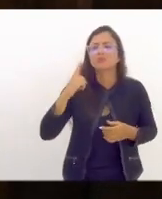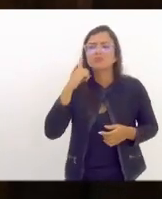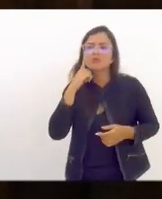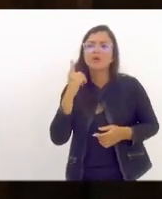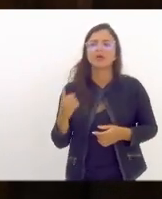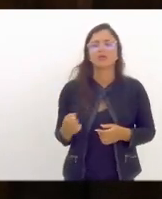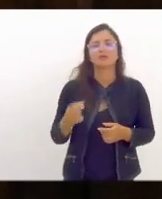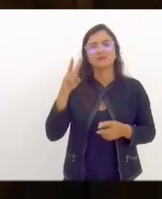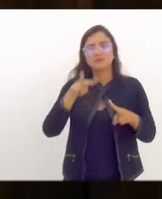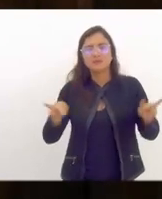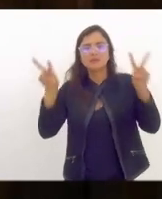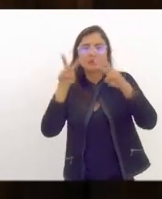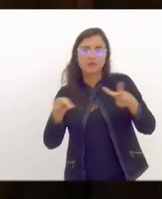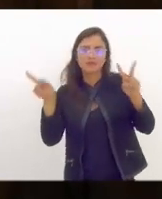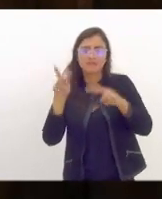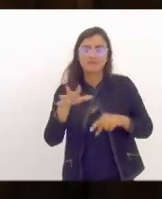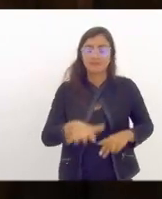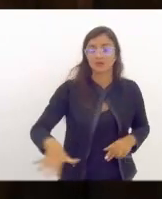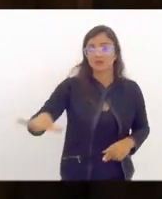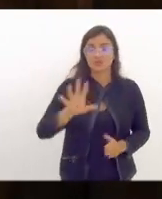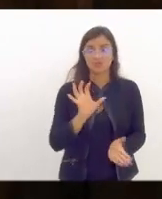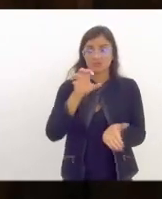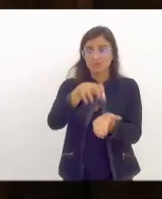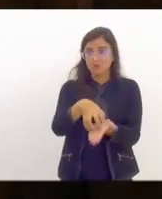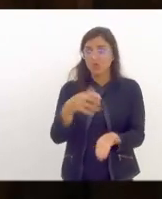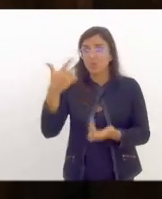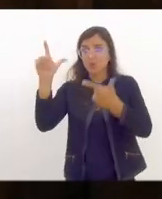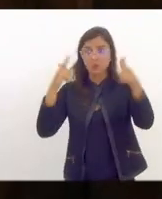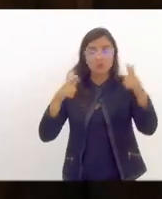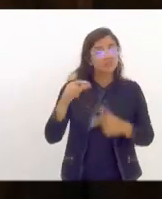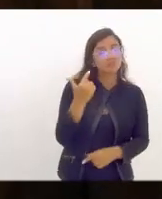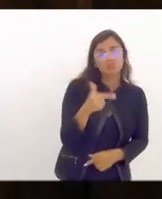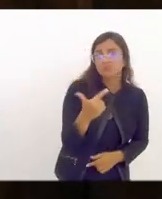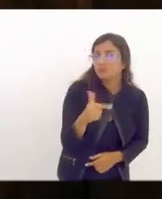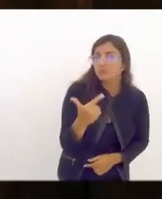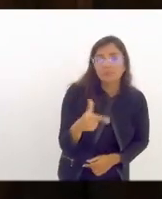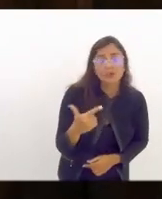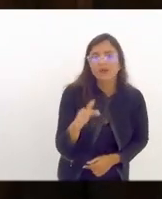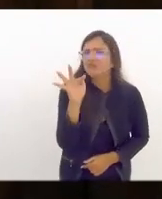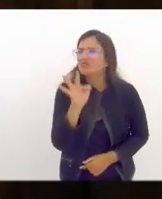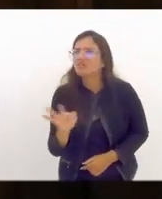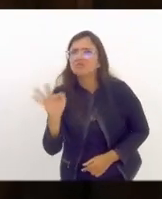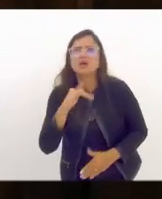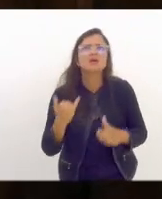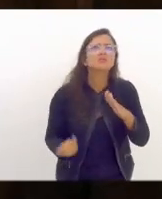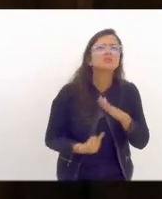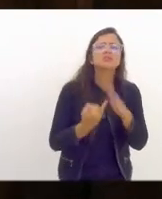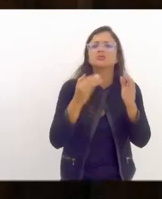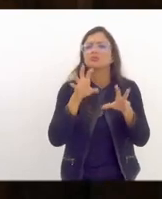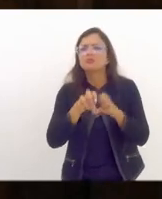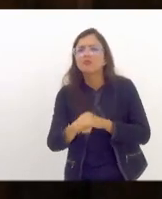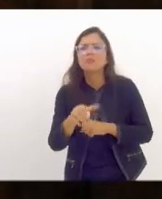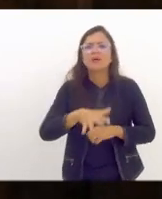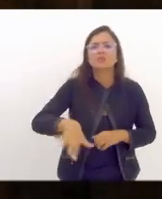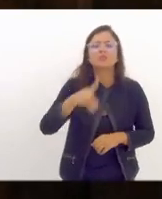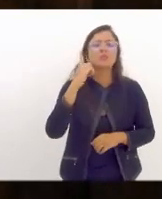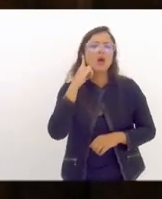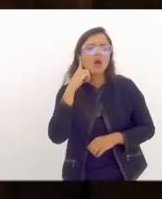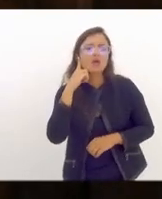região onde não existem escolas técnicas institutos de faculdades de Formação audiovisual